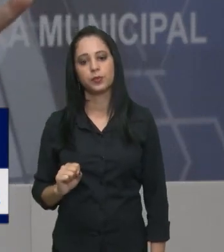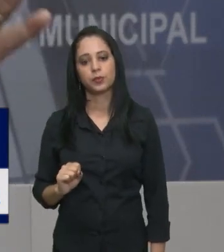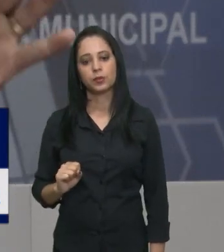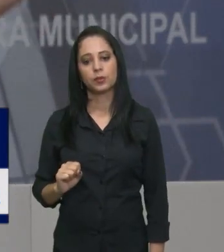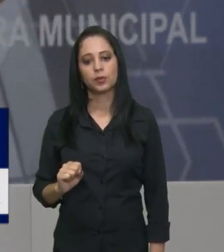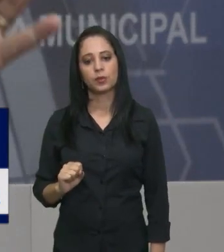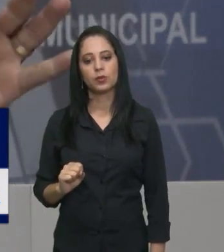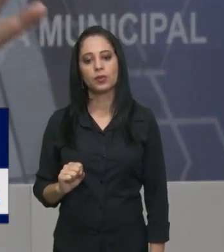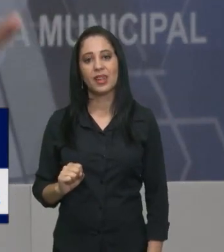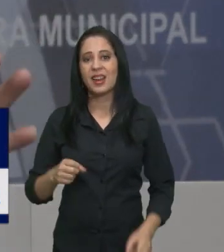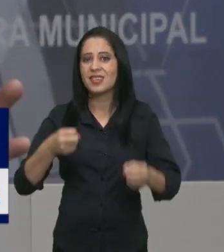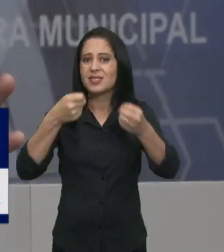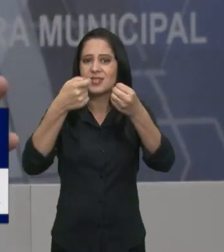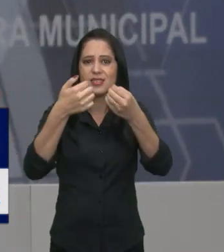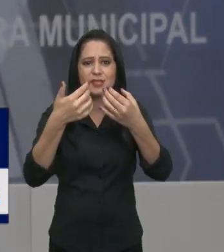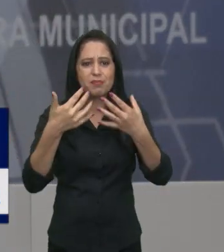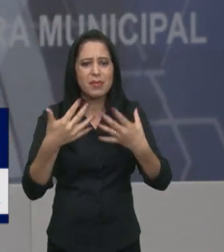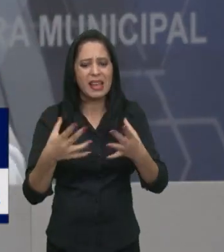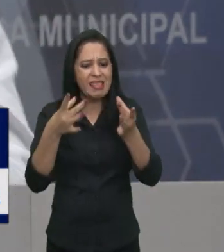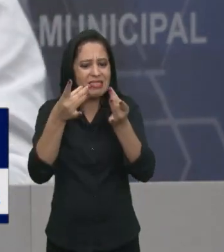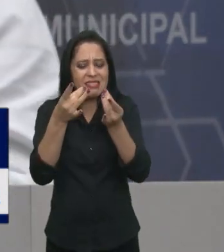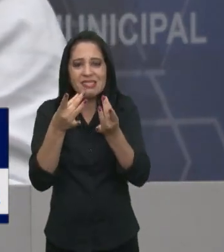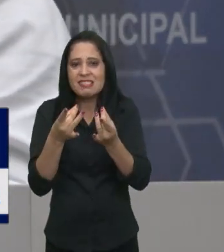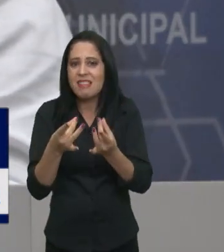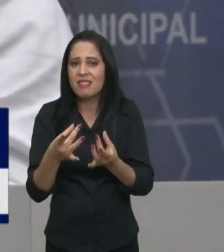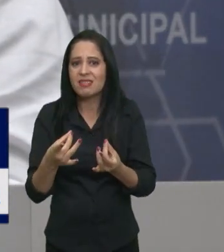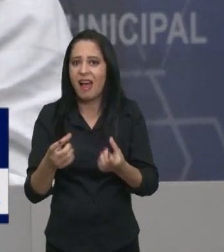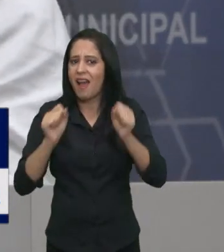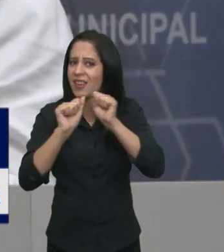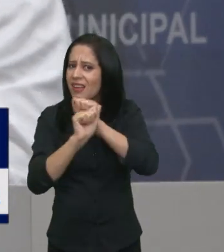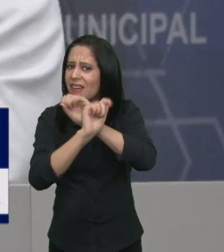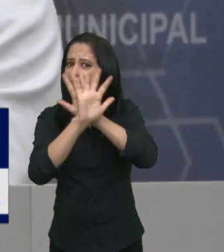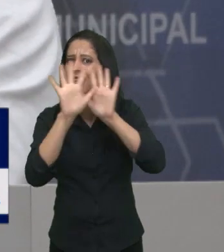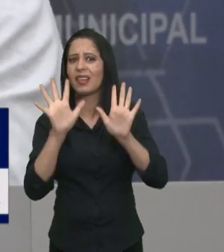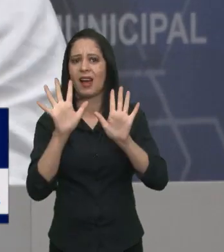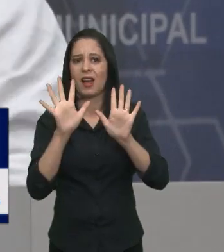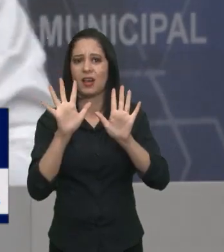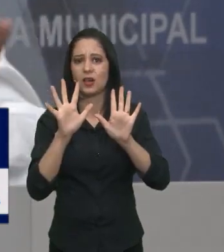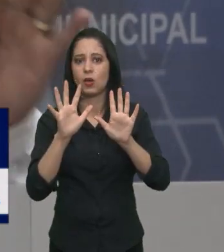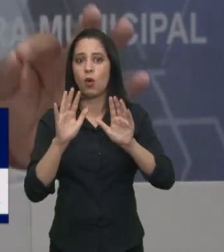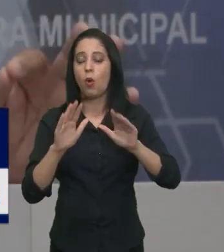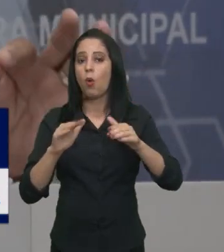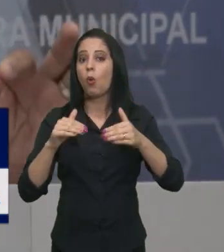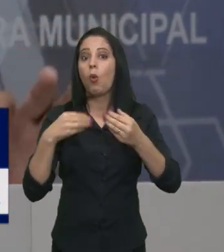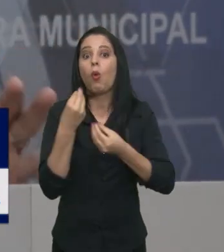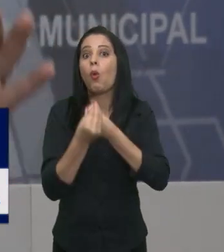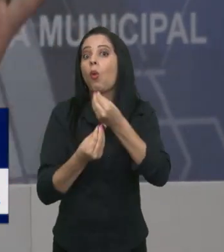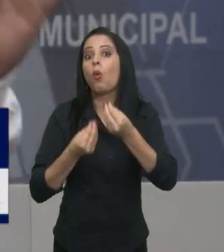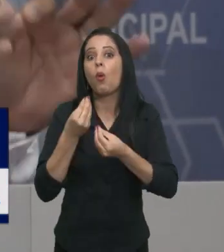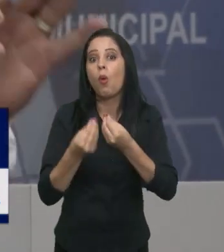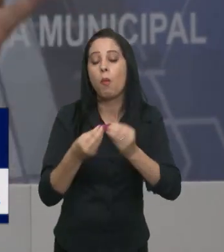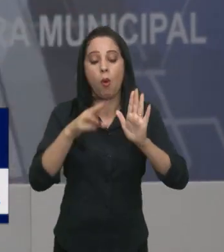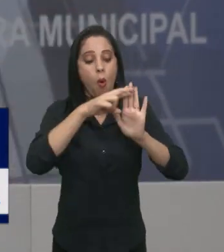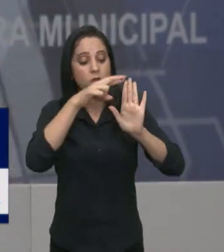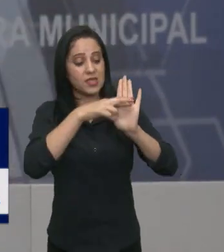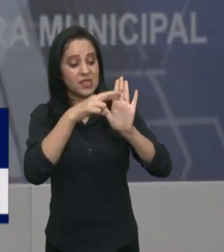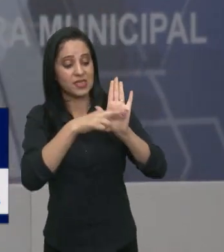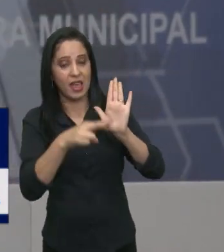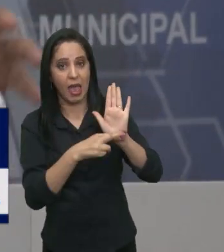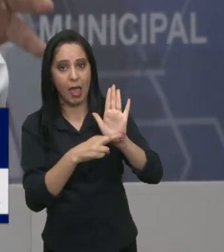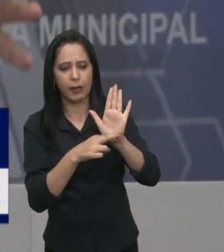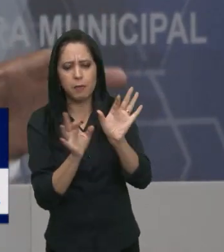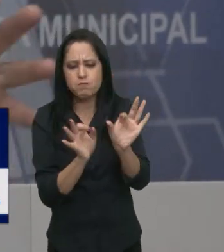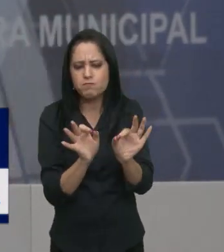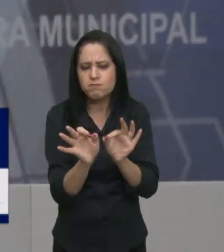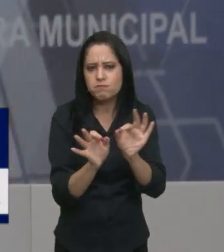traz muito claro ali quais são as situações e de que forma tem que ser feita a